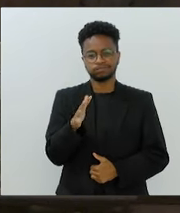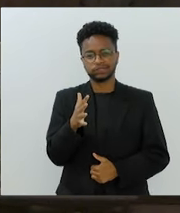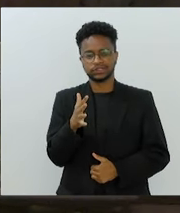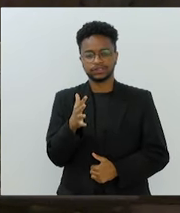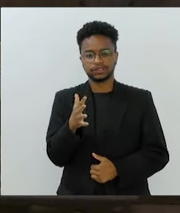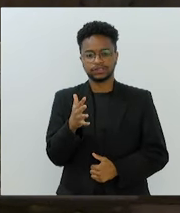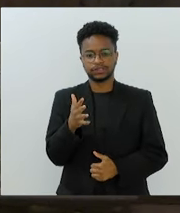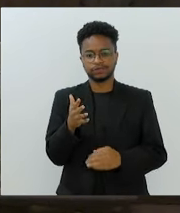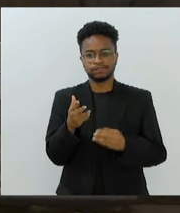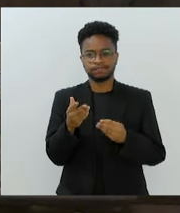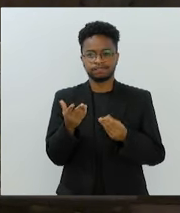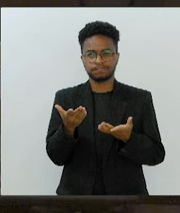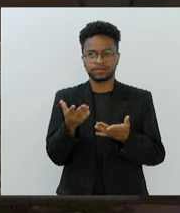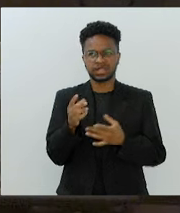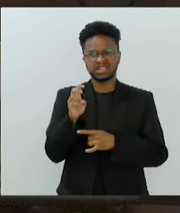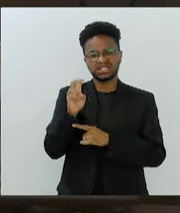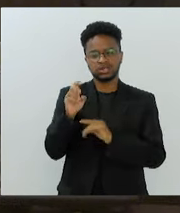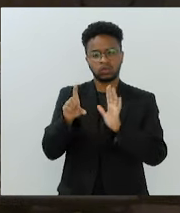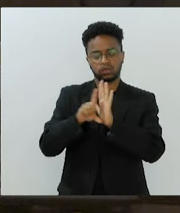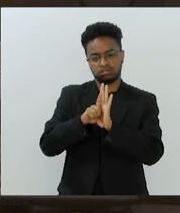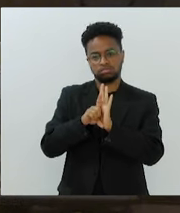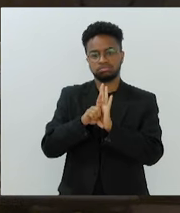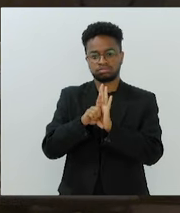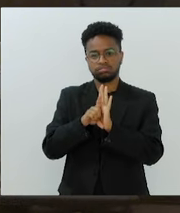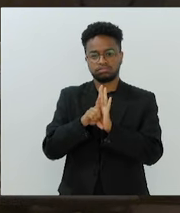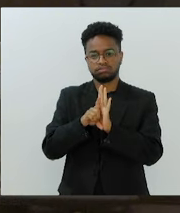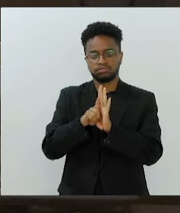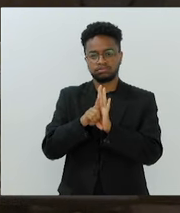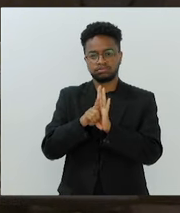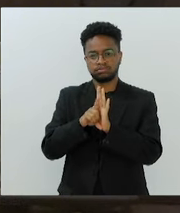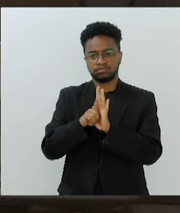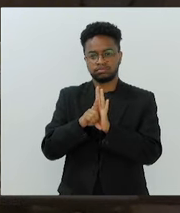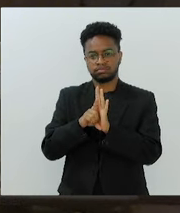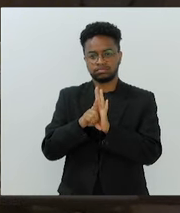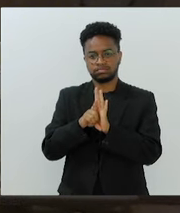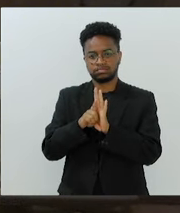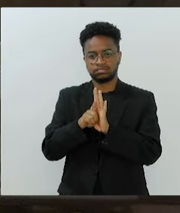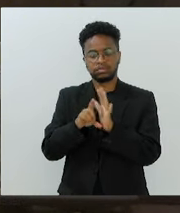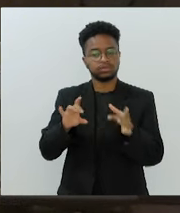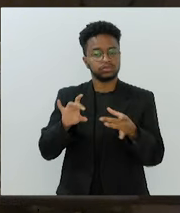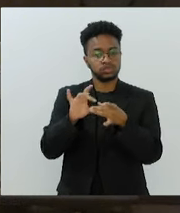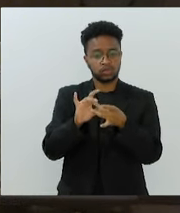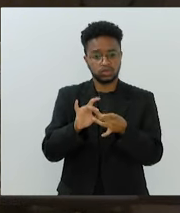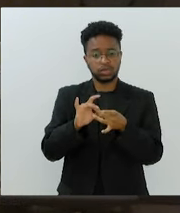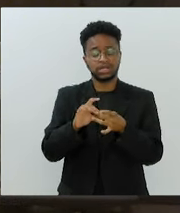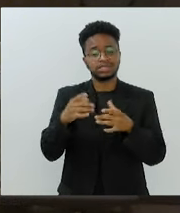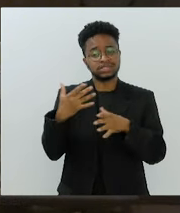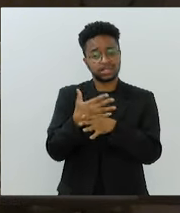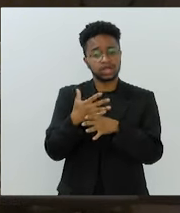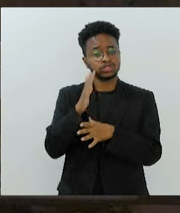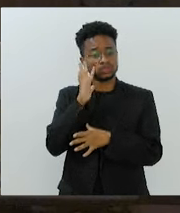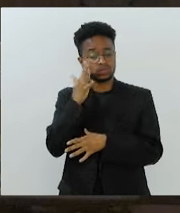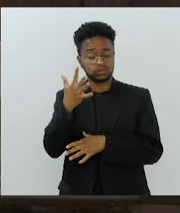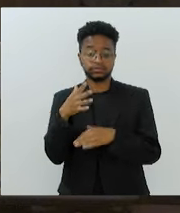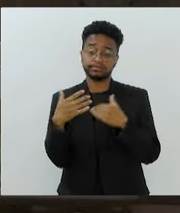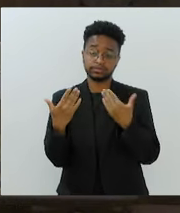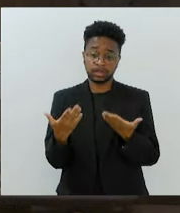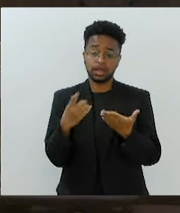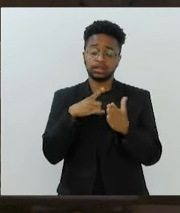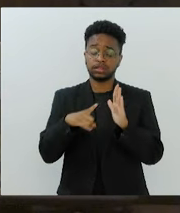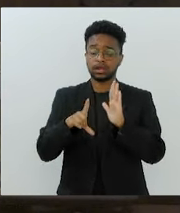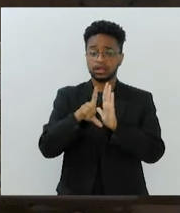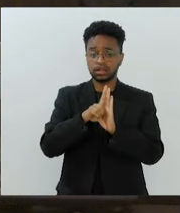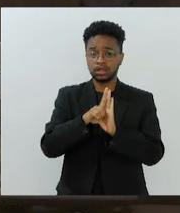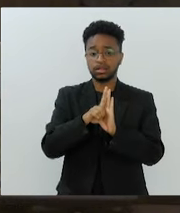Pelo menos, Sônia Bride, 5 leis eu me inspirei vendo Cidades e Soluções. Então, leis das quais